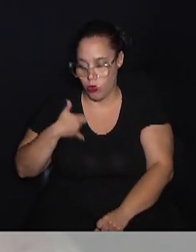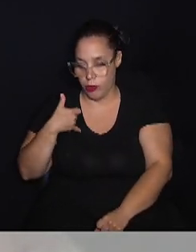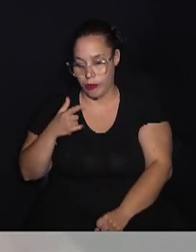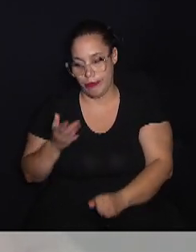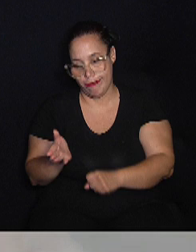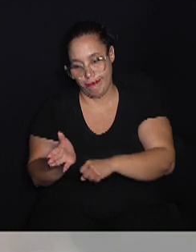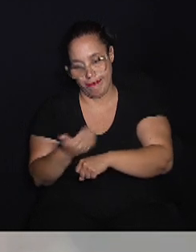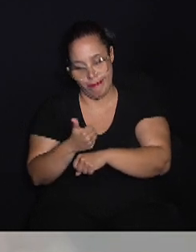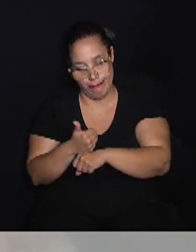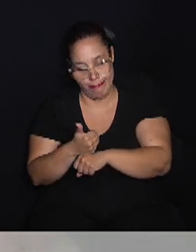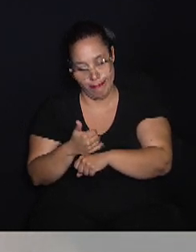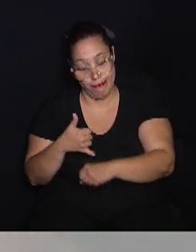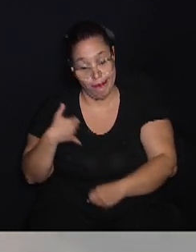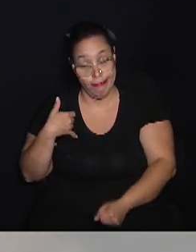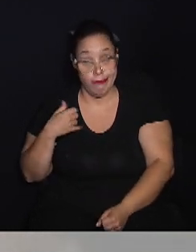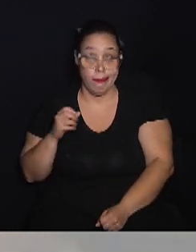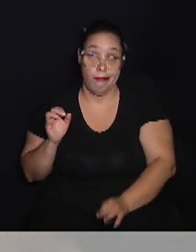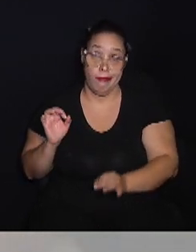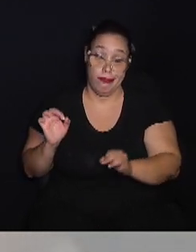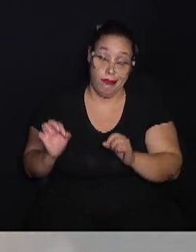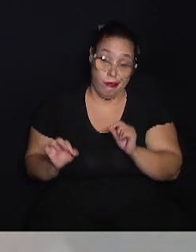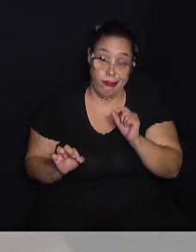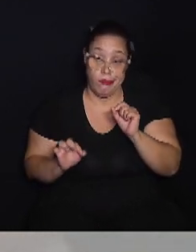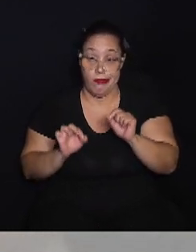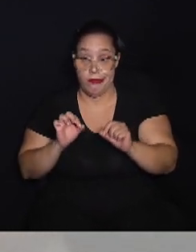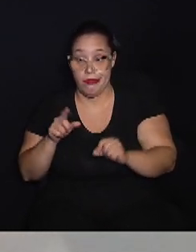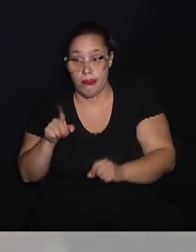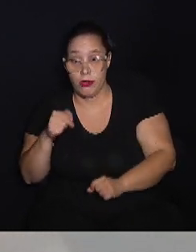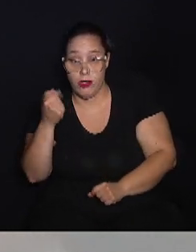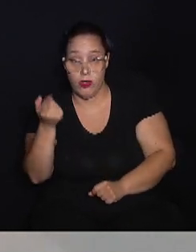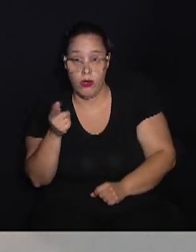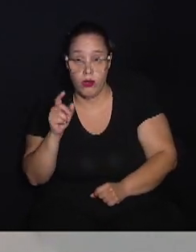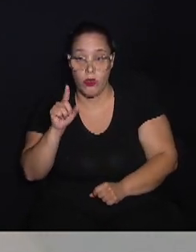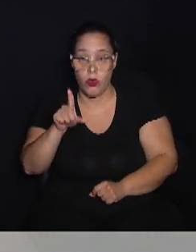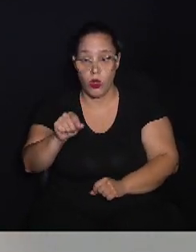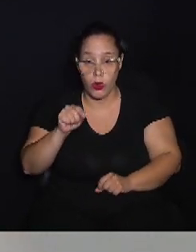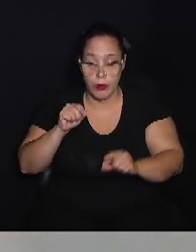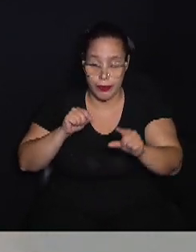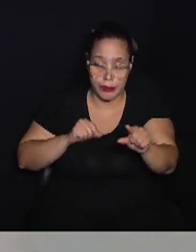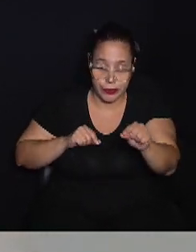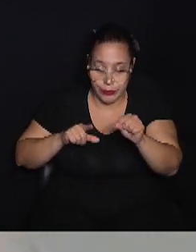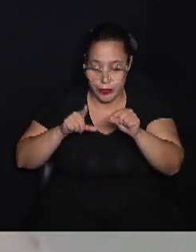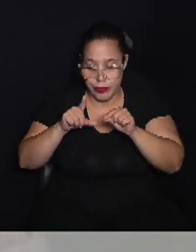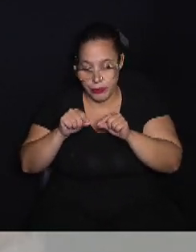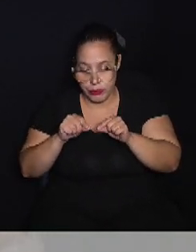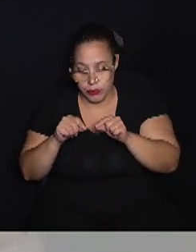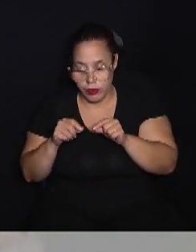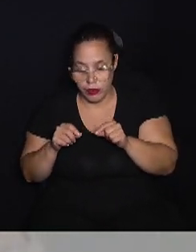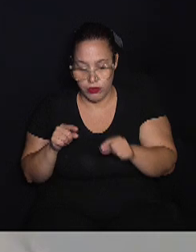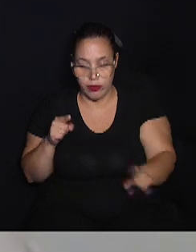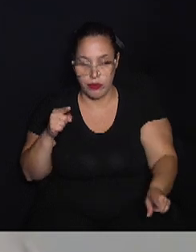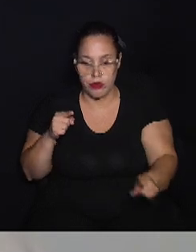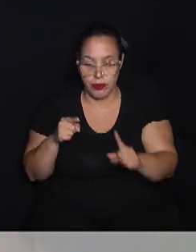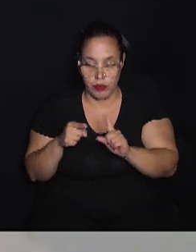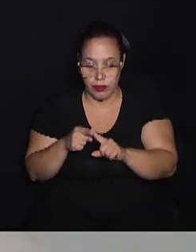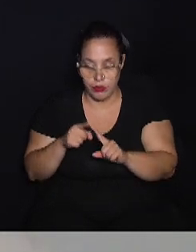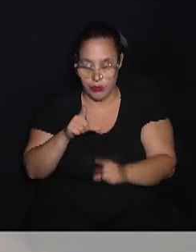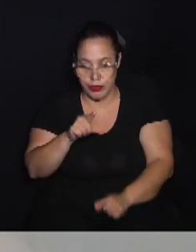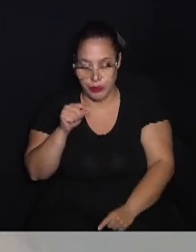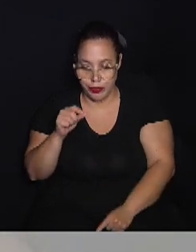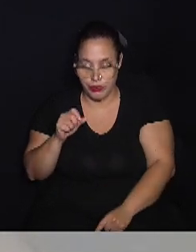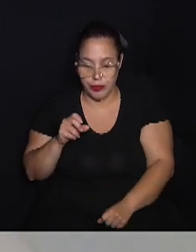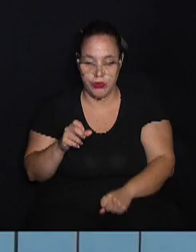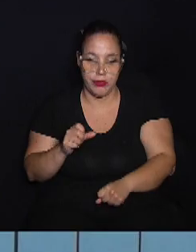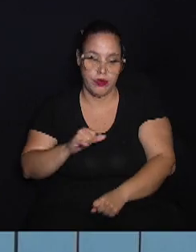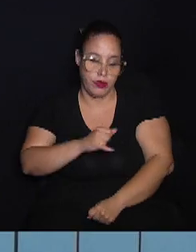antes dessa idade a gente tem aí algumas outras alternativas mas como opção de desodorante só após os